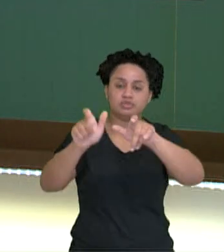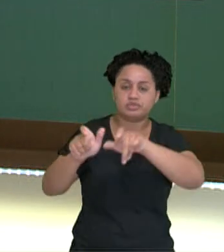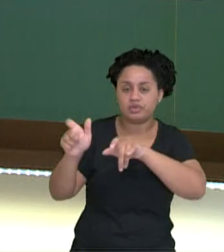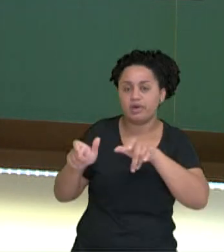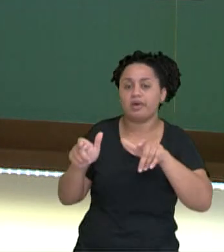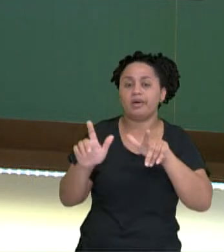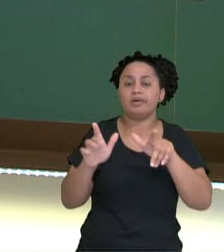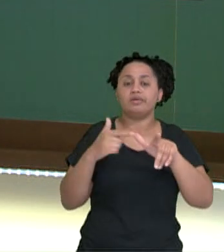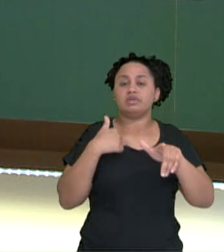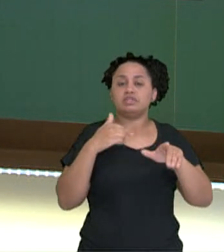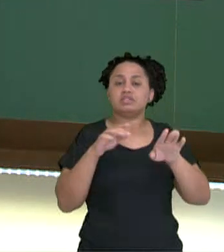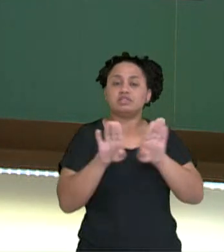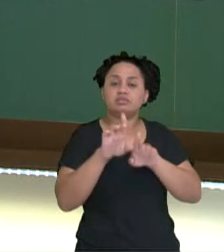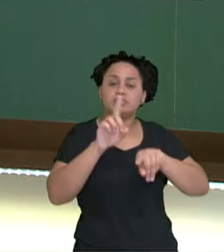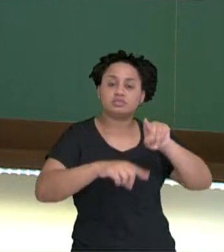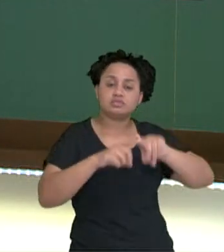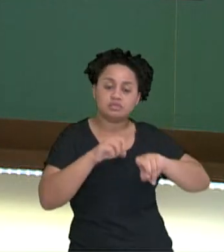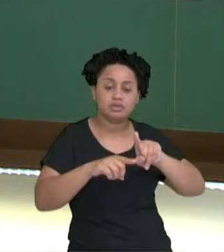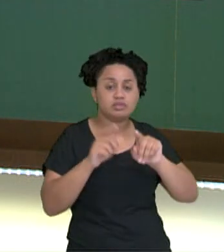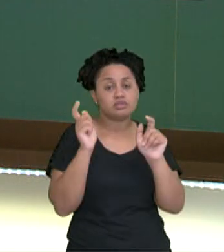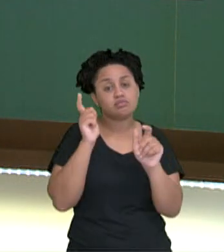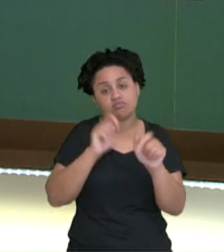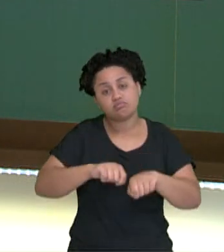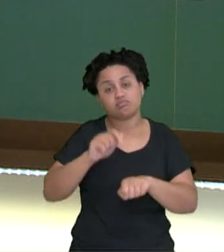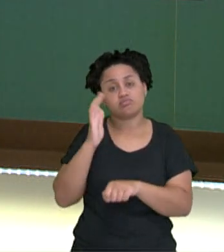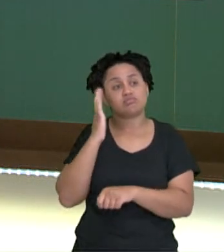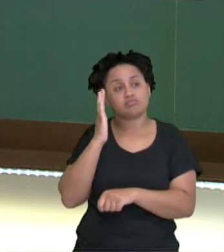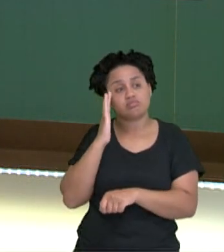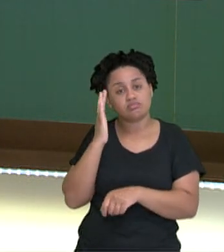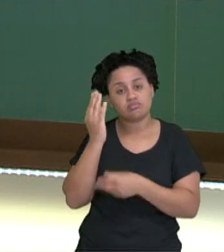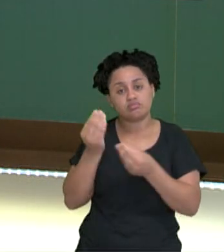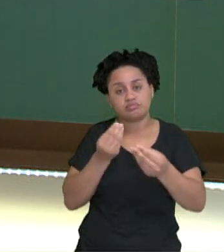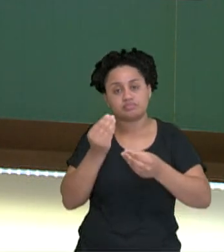ali e dos instrumentos que eles tocavam.